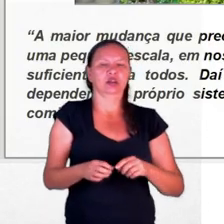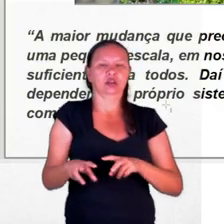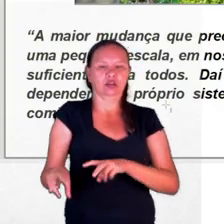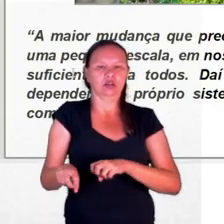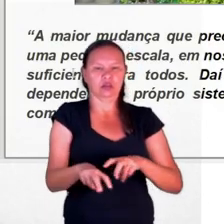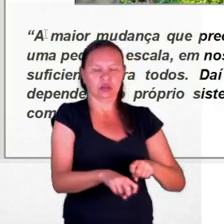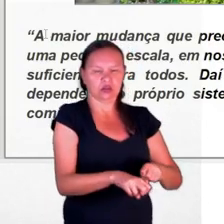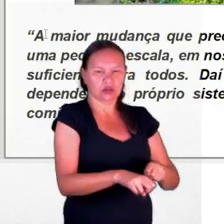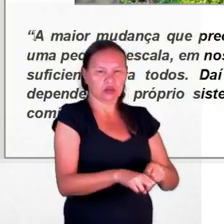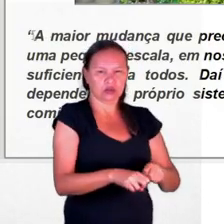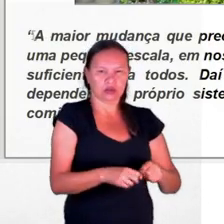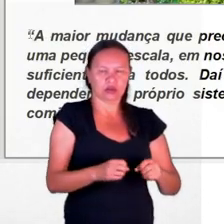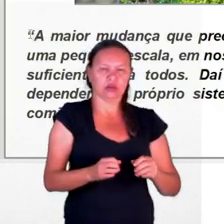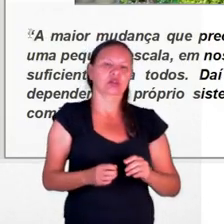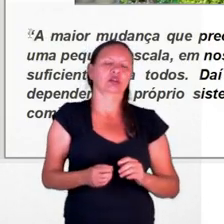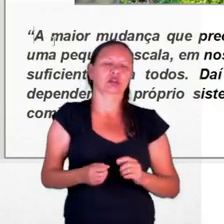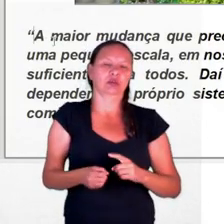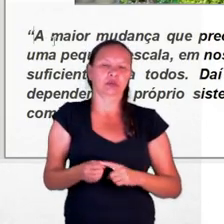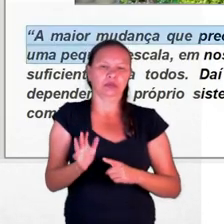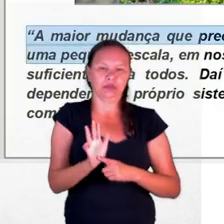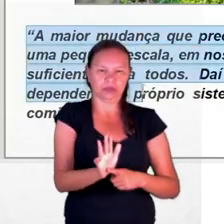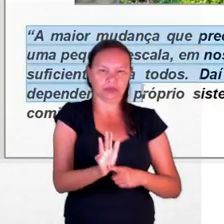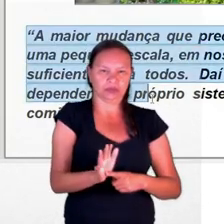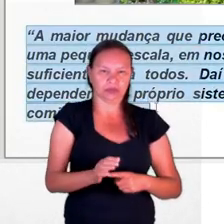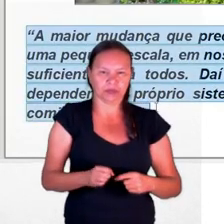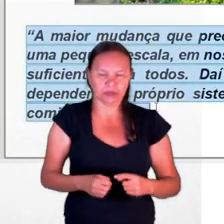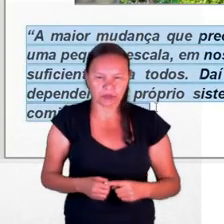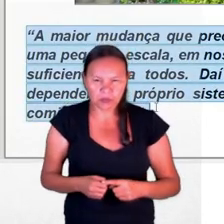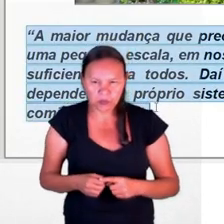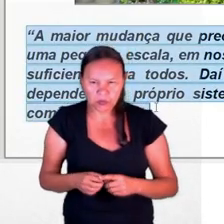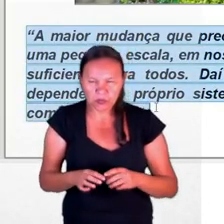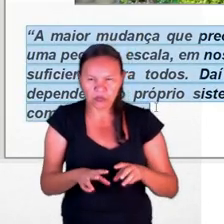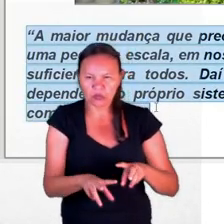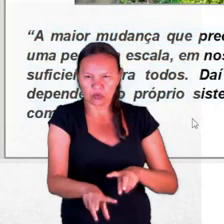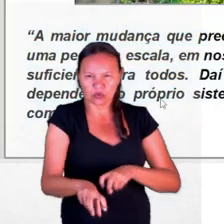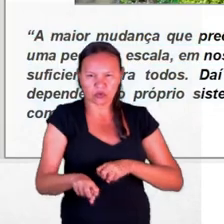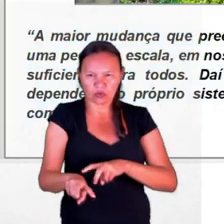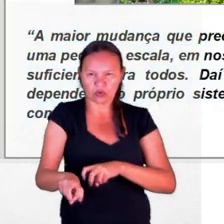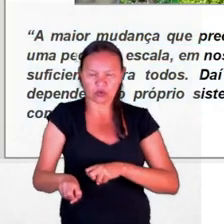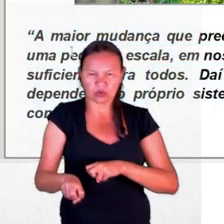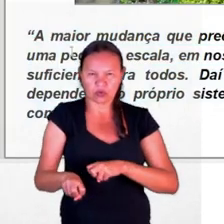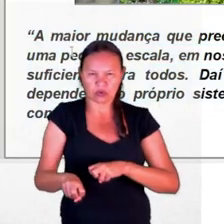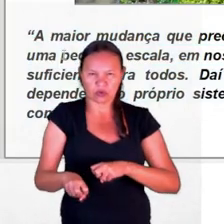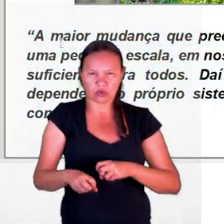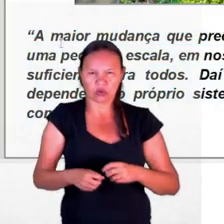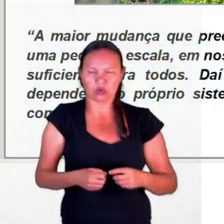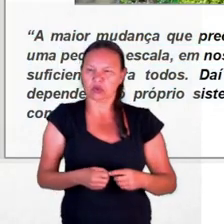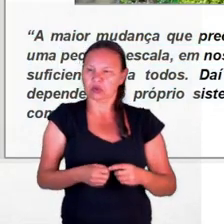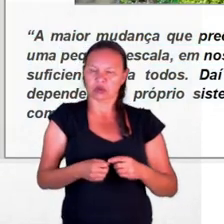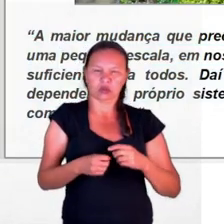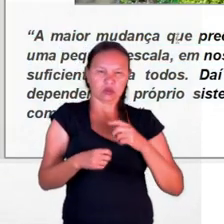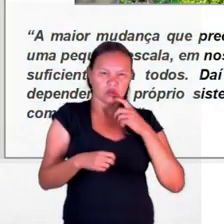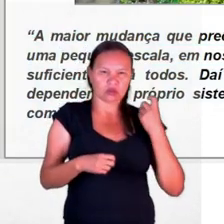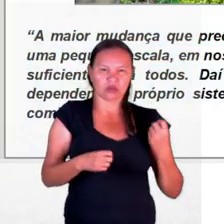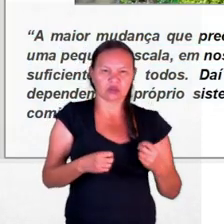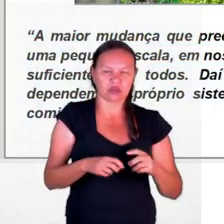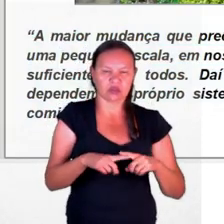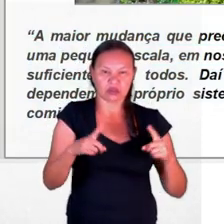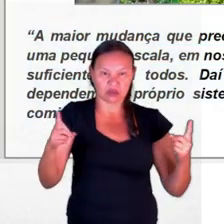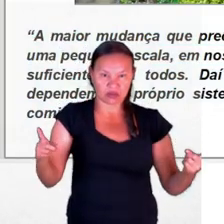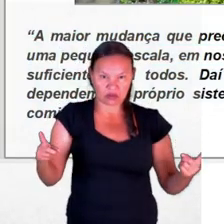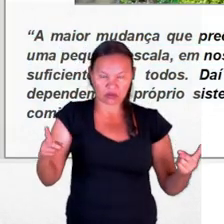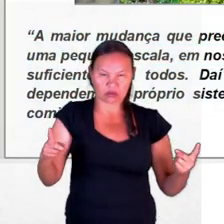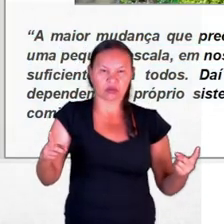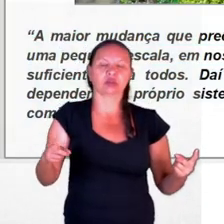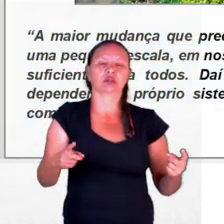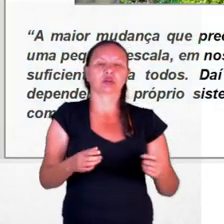de terminar com essa frase do Bill morison que é desenvolvedor da permacultura ele fala o seguinte né a maior mudança que precisamos fazer é do consumo com a